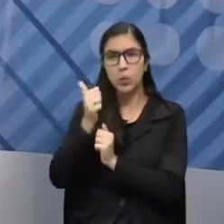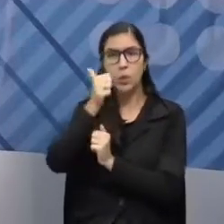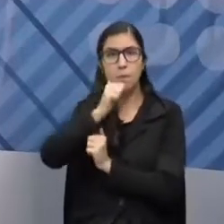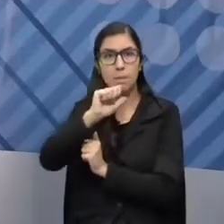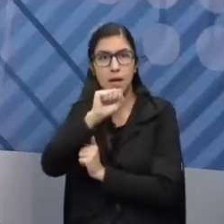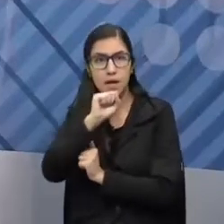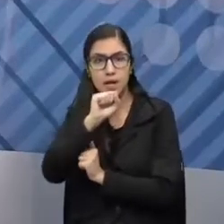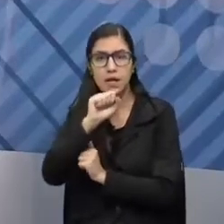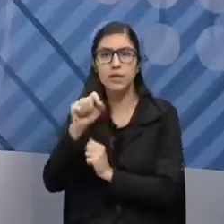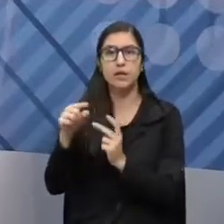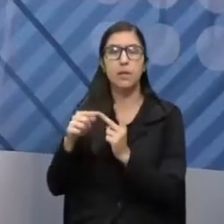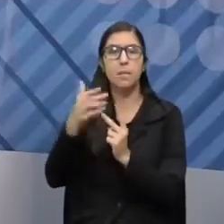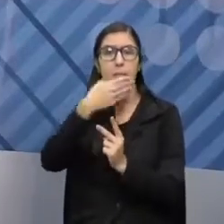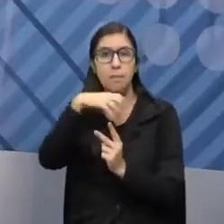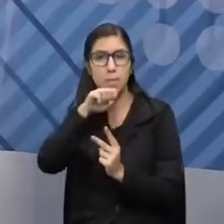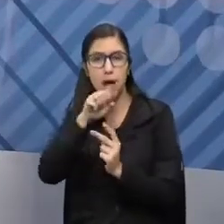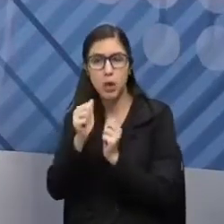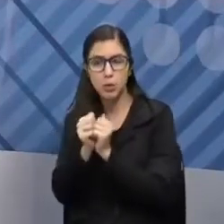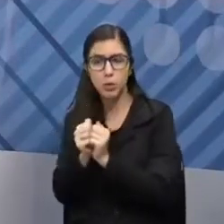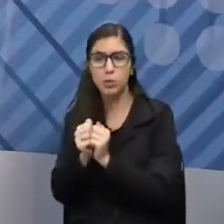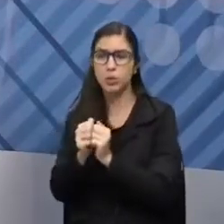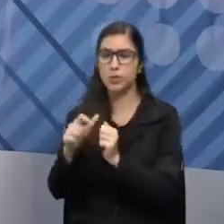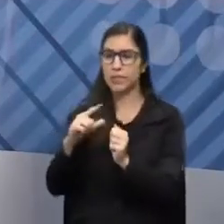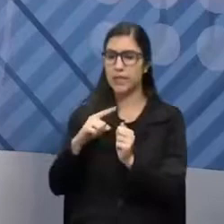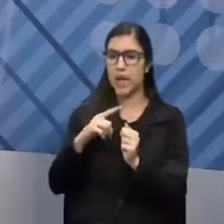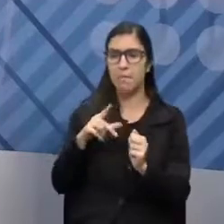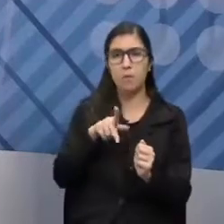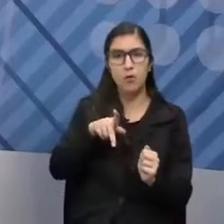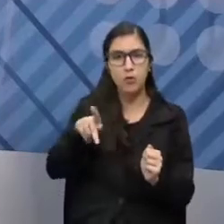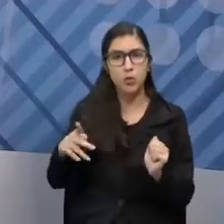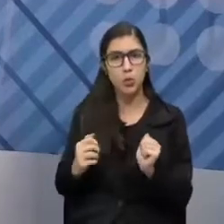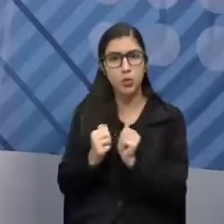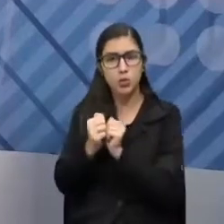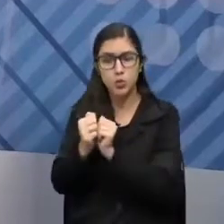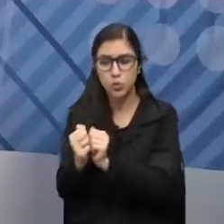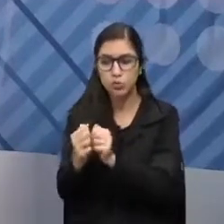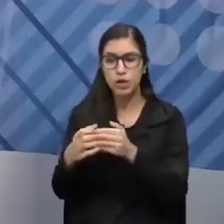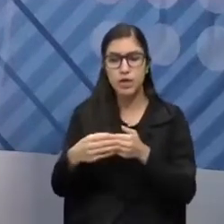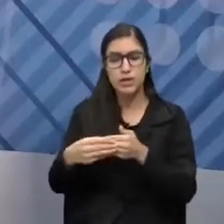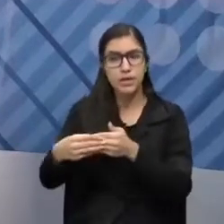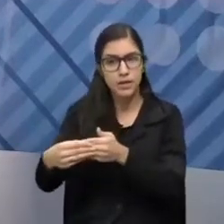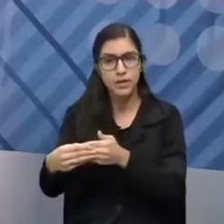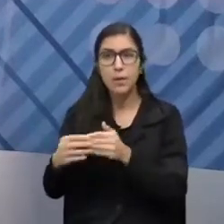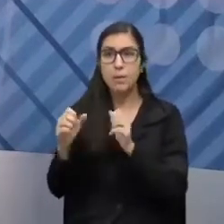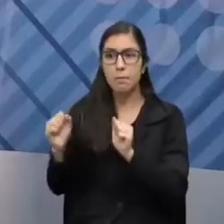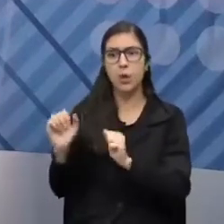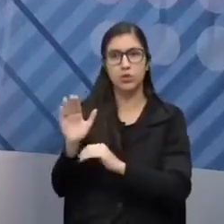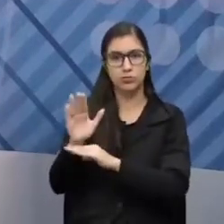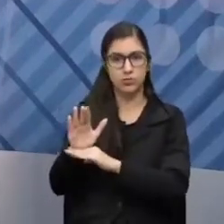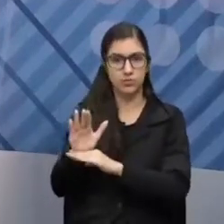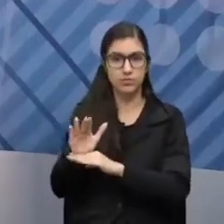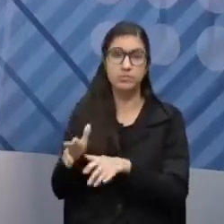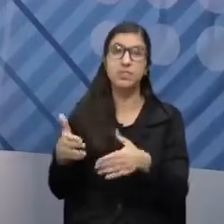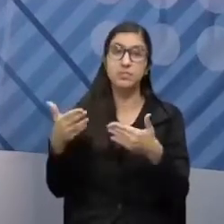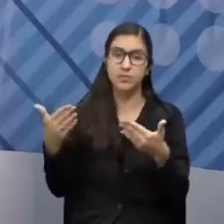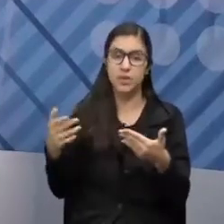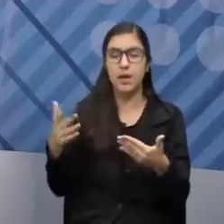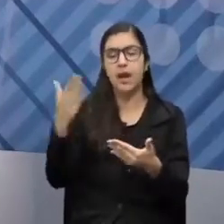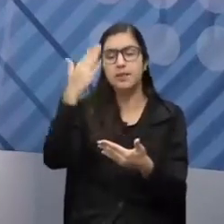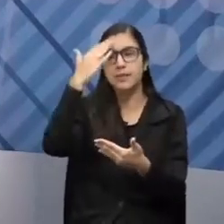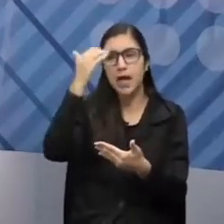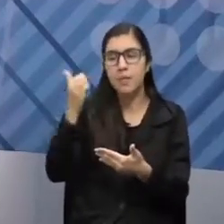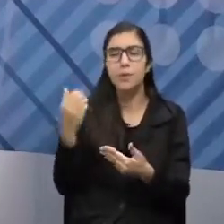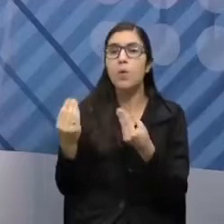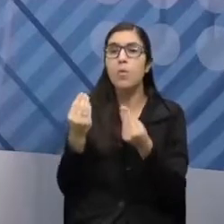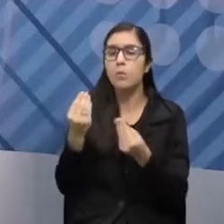tem os terapeutas, que tem um mediador, que tem uma professora, que pode trabalhar com ela. Então, isso ela vai reconhecer